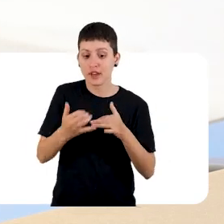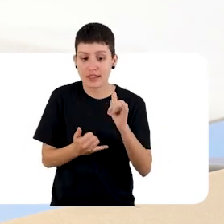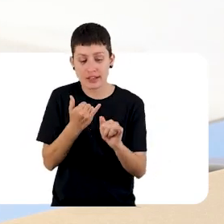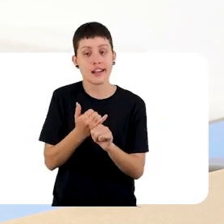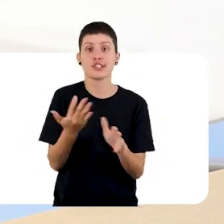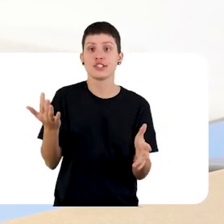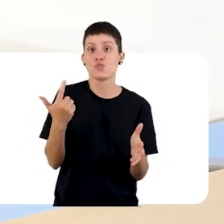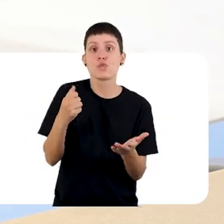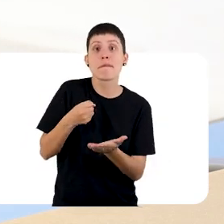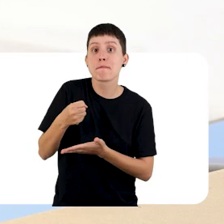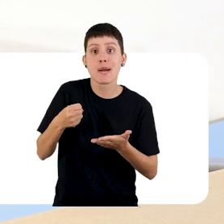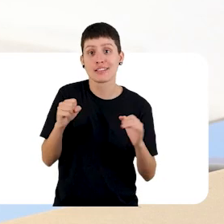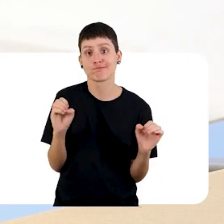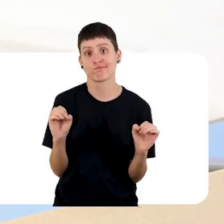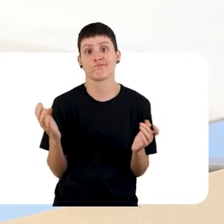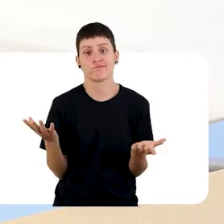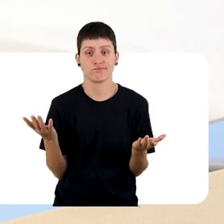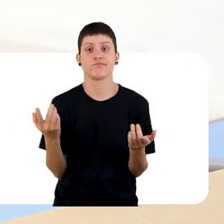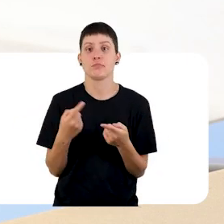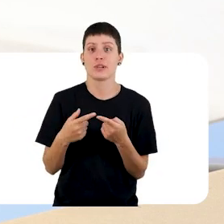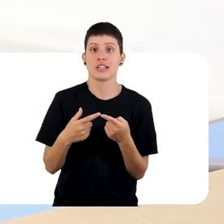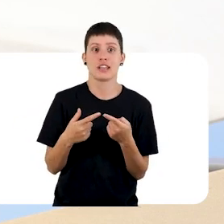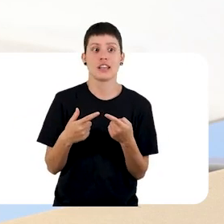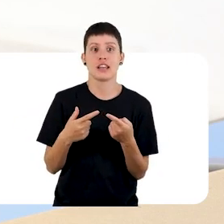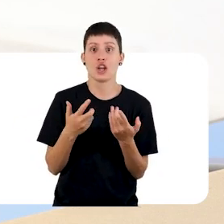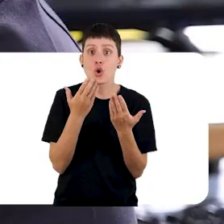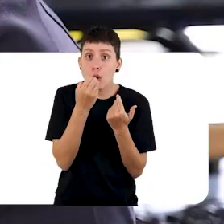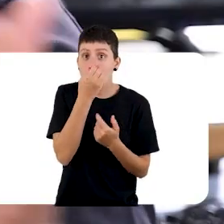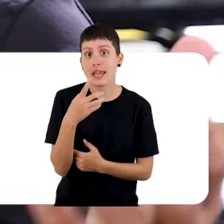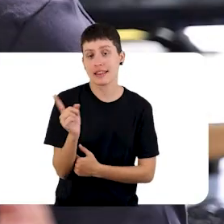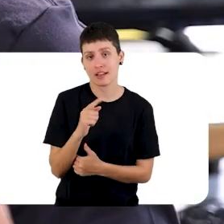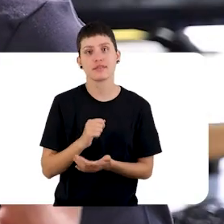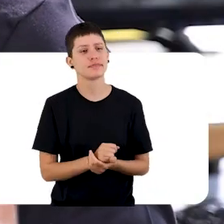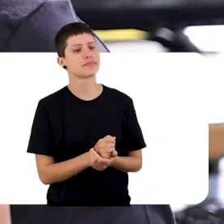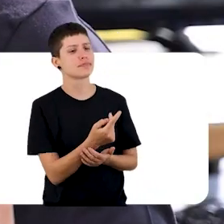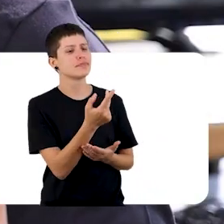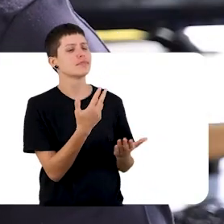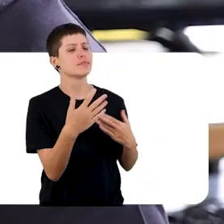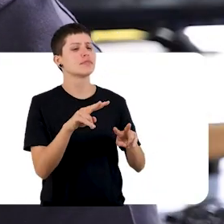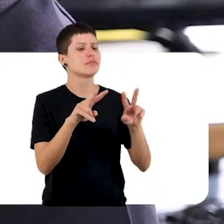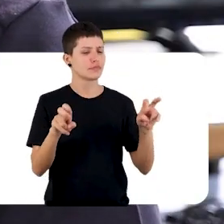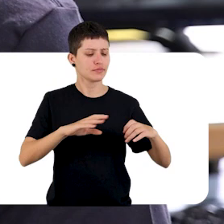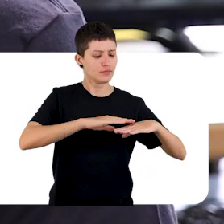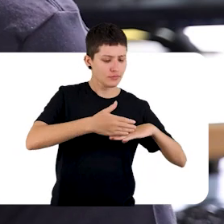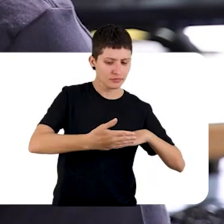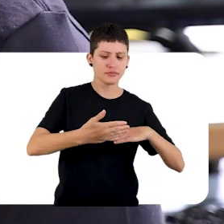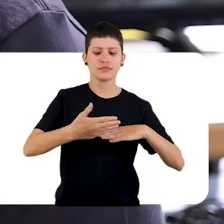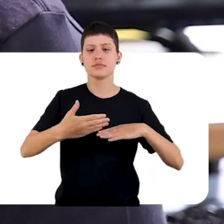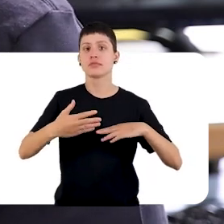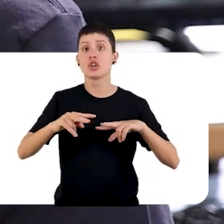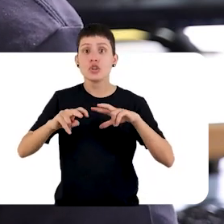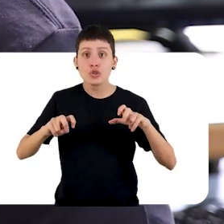internet, não tem uma base, muitas vezes, alimentar boa. A gente estava conversando aqui sobre computador em casa,